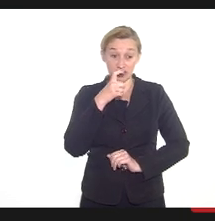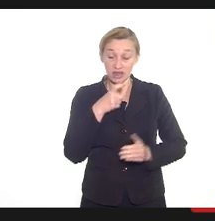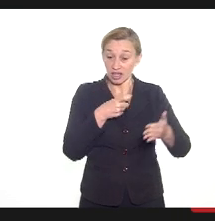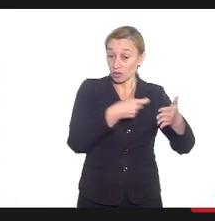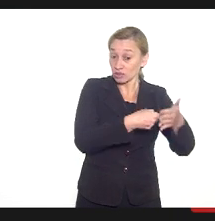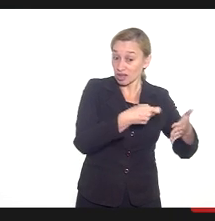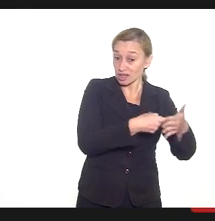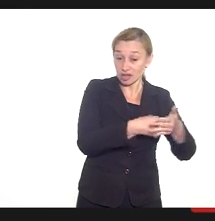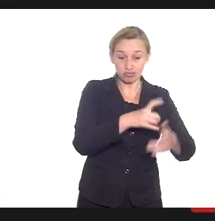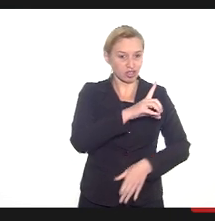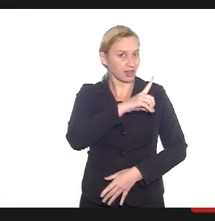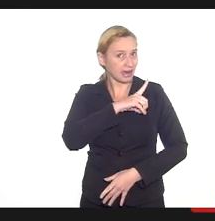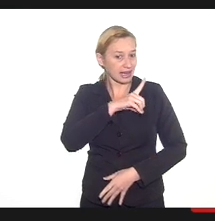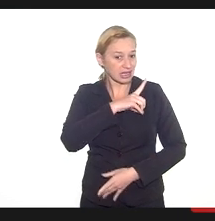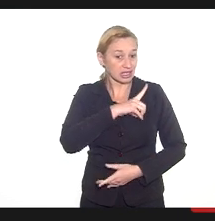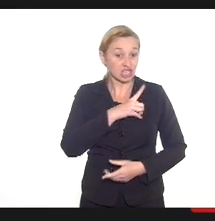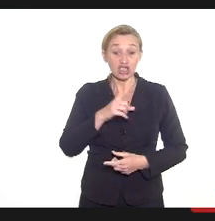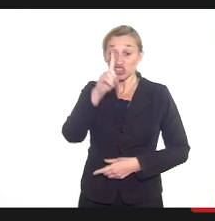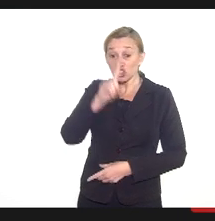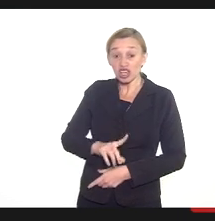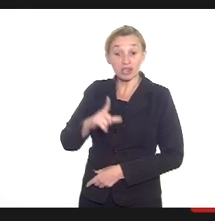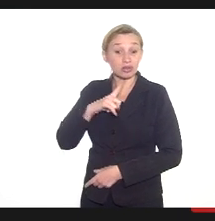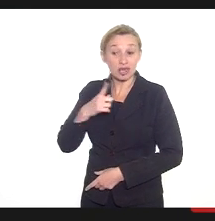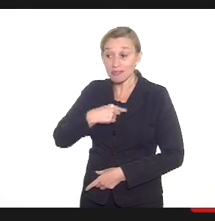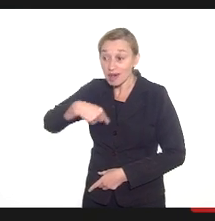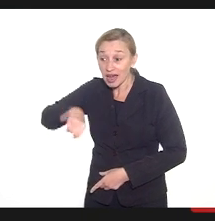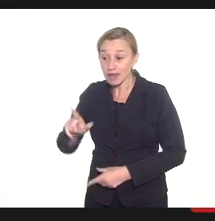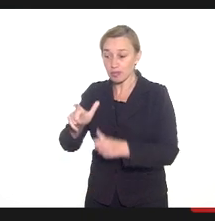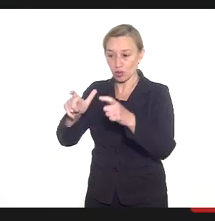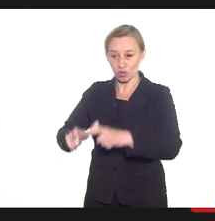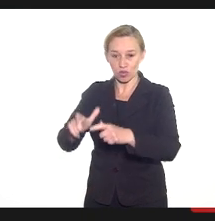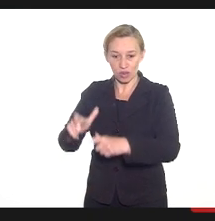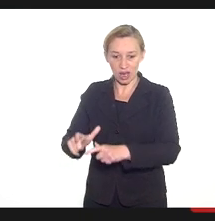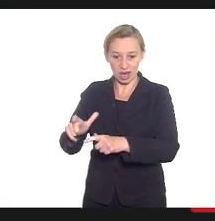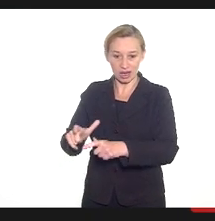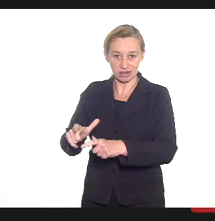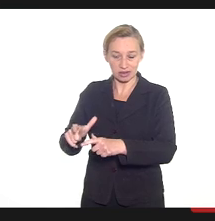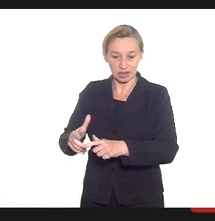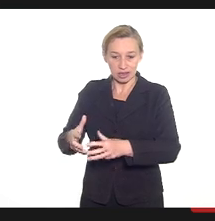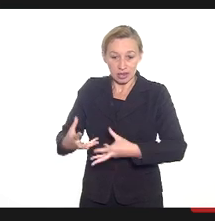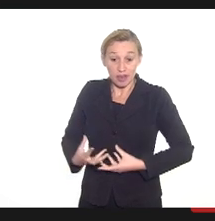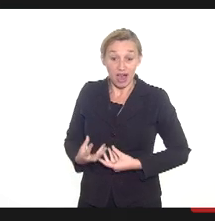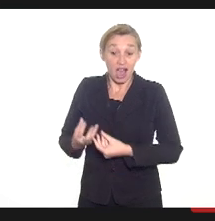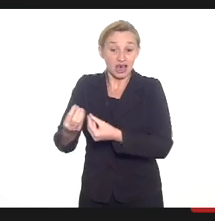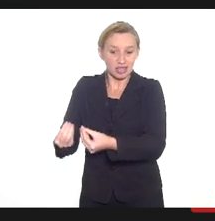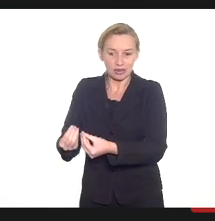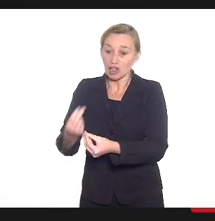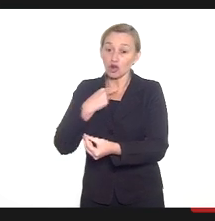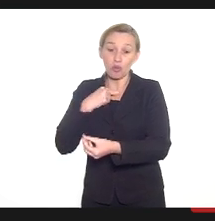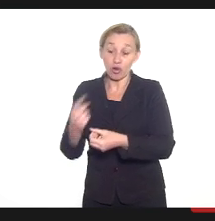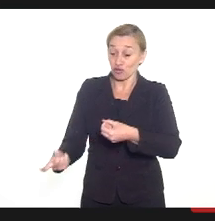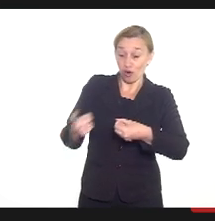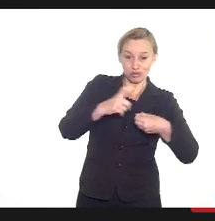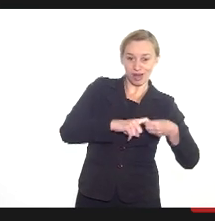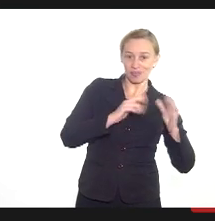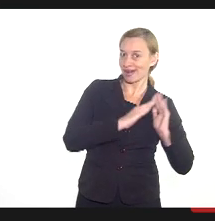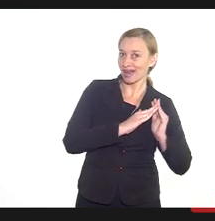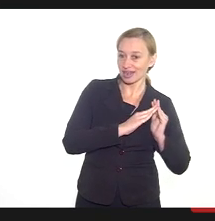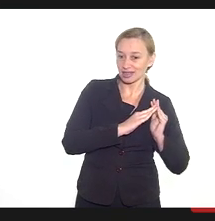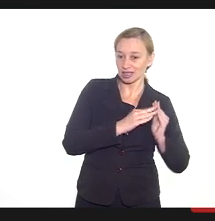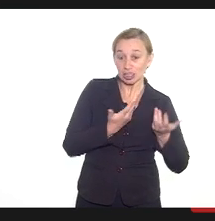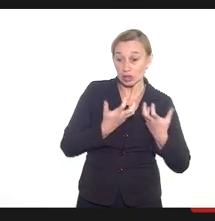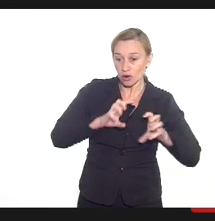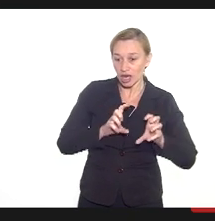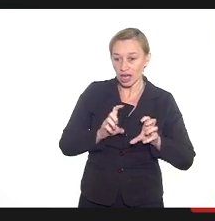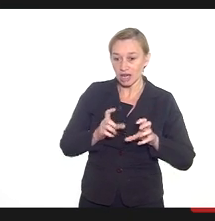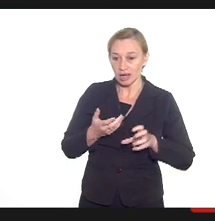na delegacia, que ela tem direito de ir para um lugar que muitas das vezes ela não pode voltar para sua casa e não quer ir para a